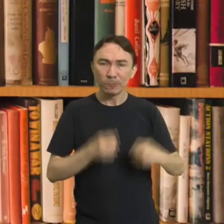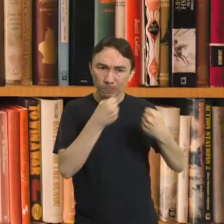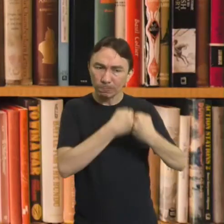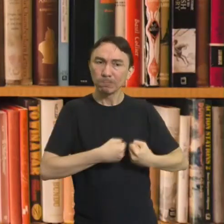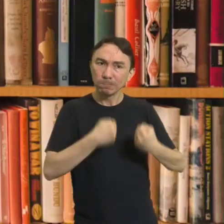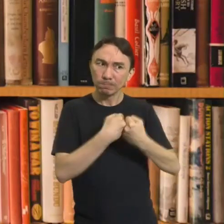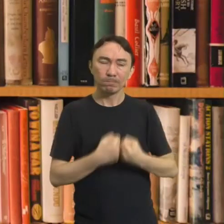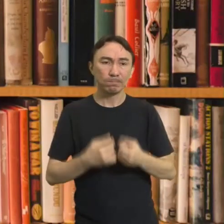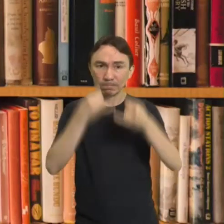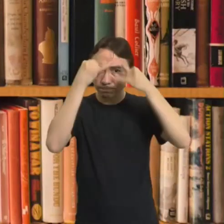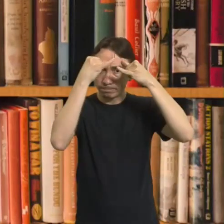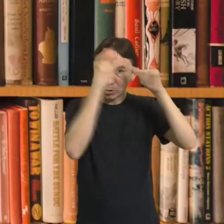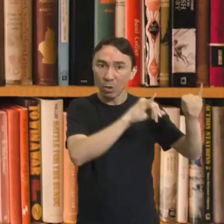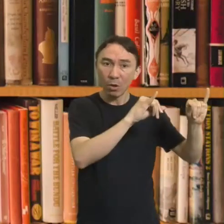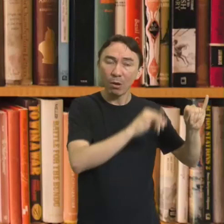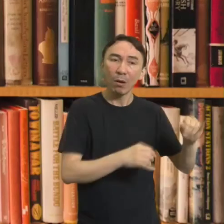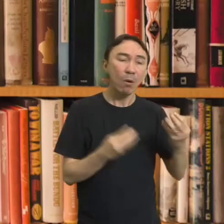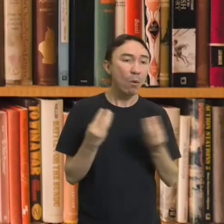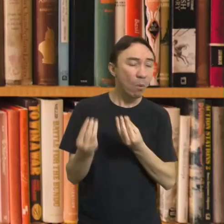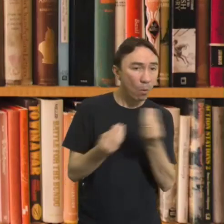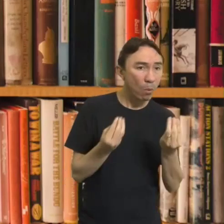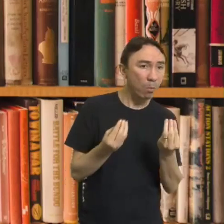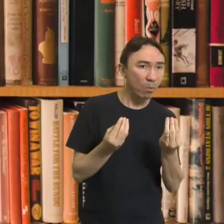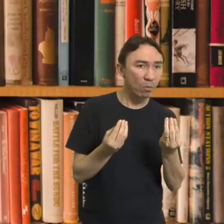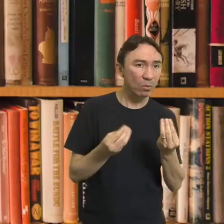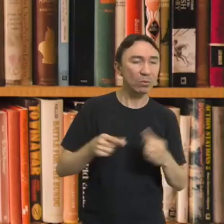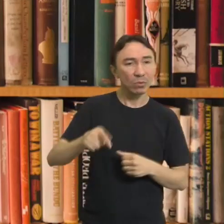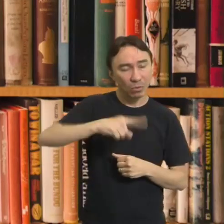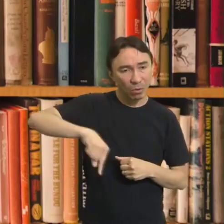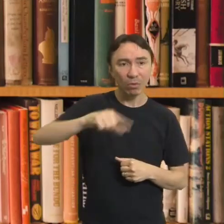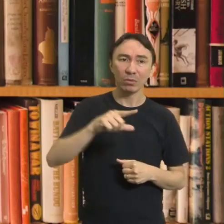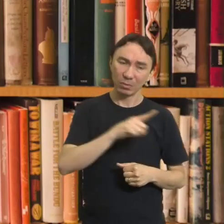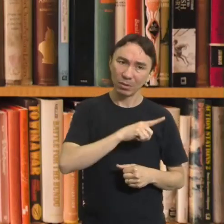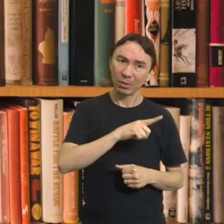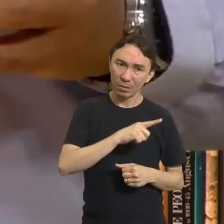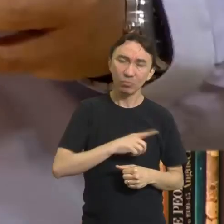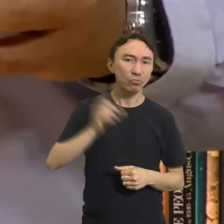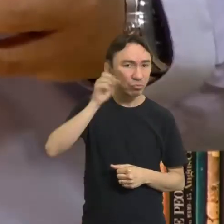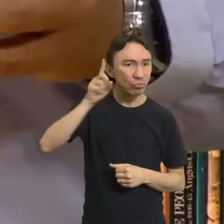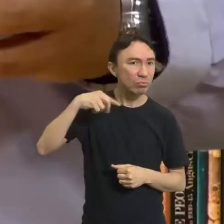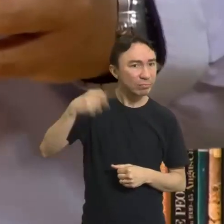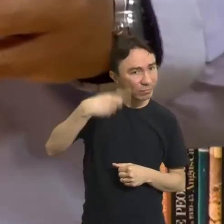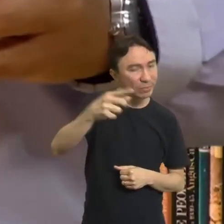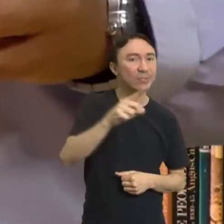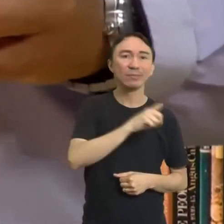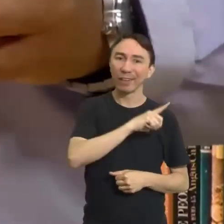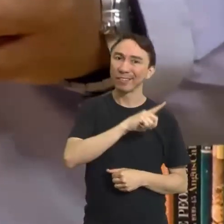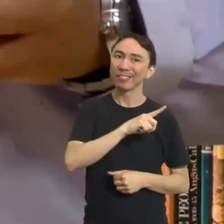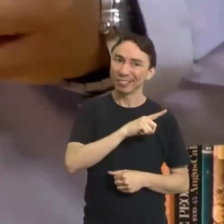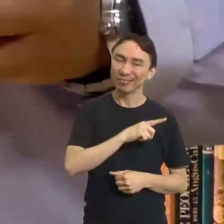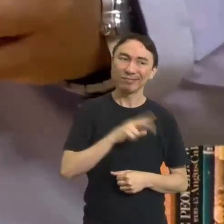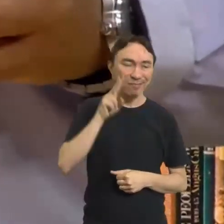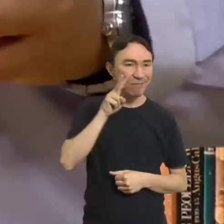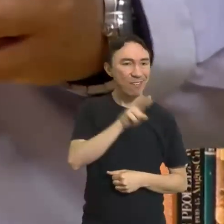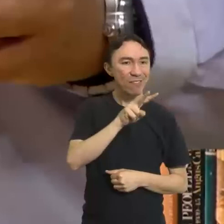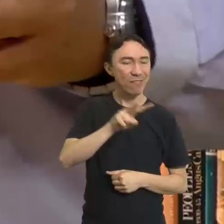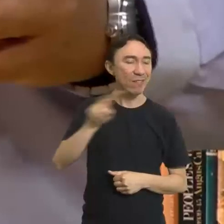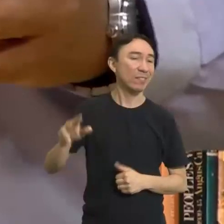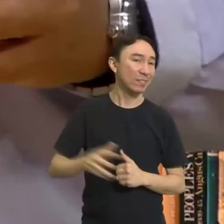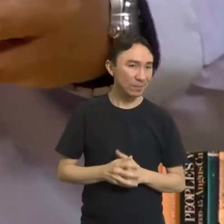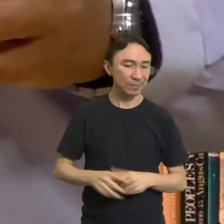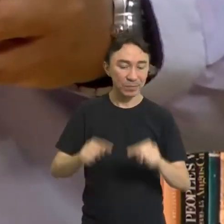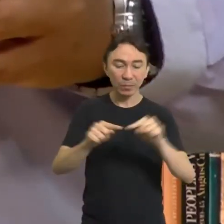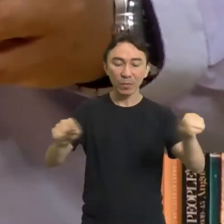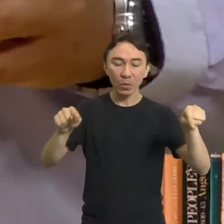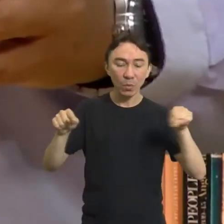comportar frente a essas questões que batem à nossa porta todos os dias. Então, o trabalho na sala de aula, sugiro que seja